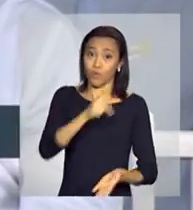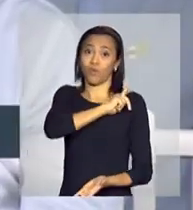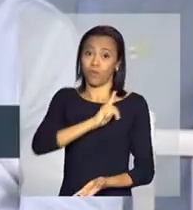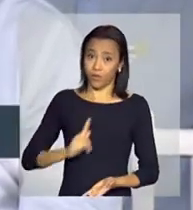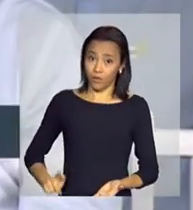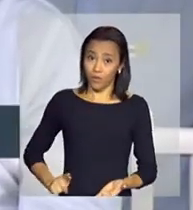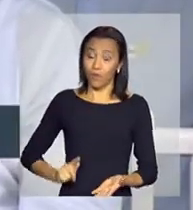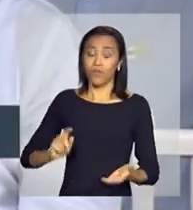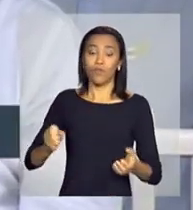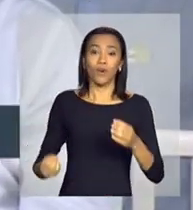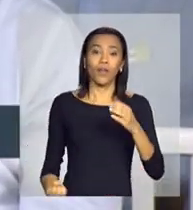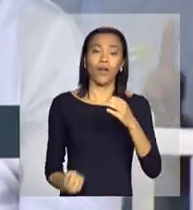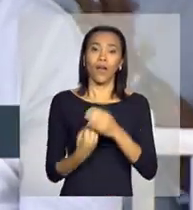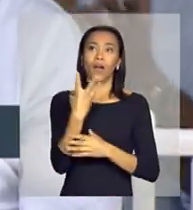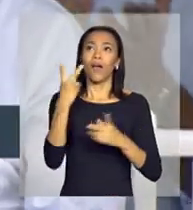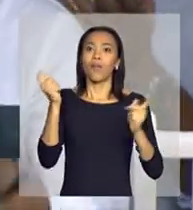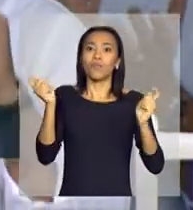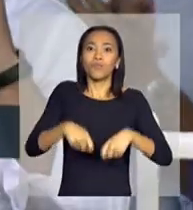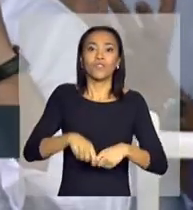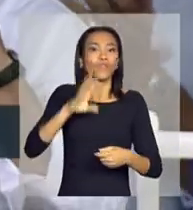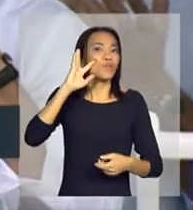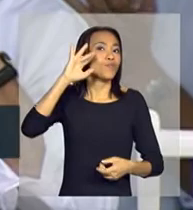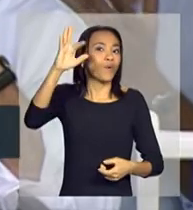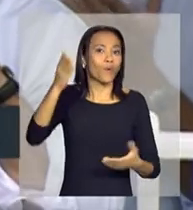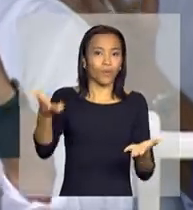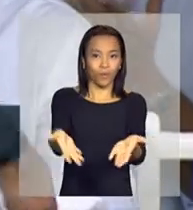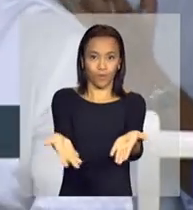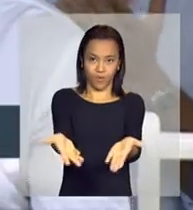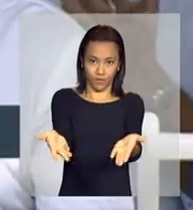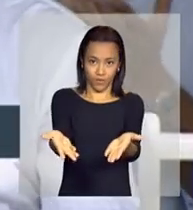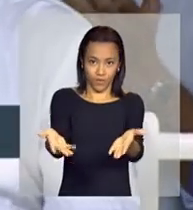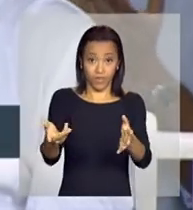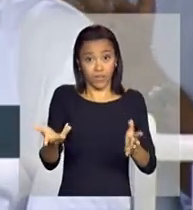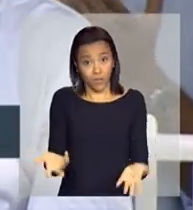ajudou a realizar. Então, nós estamos aqui.